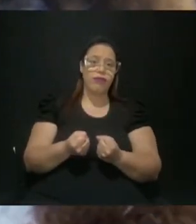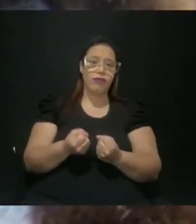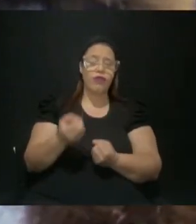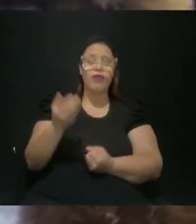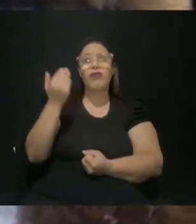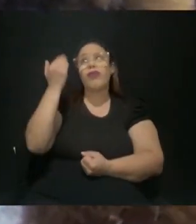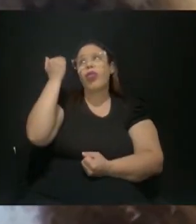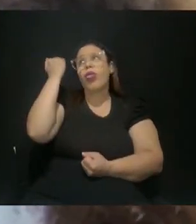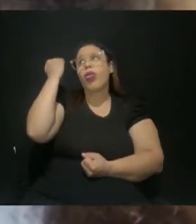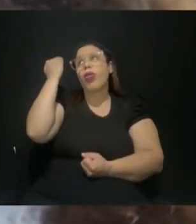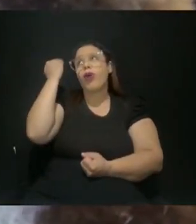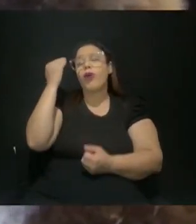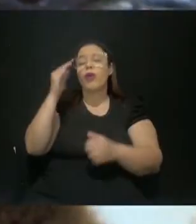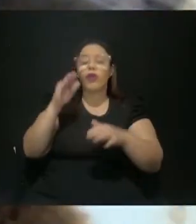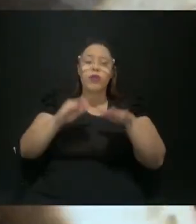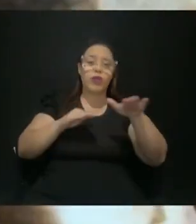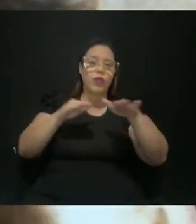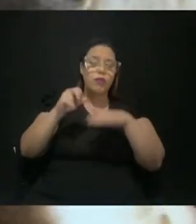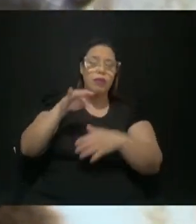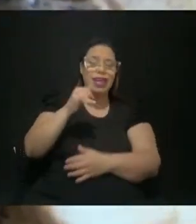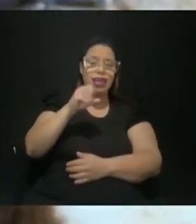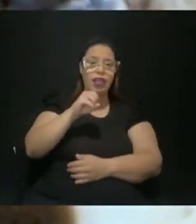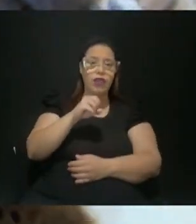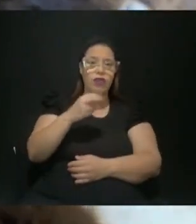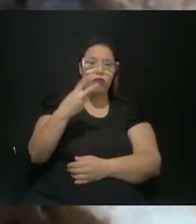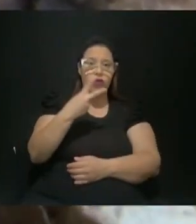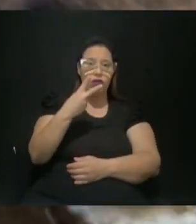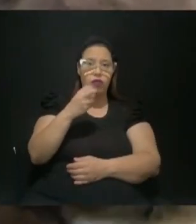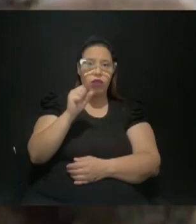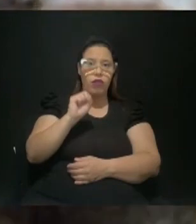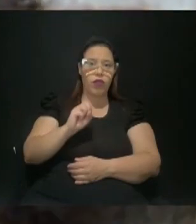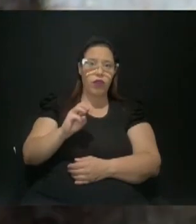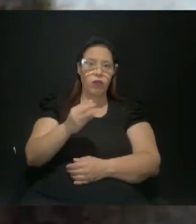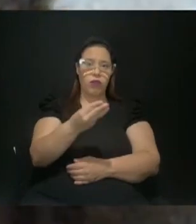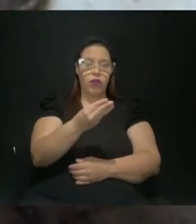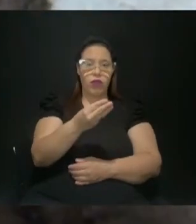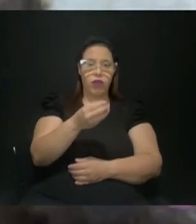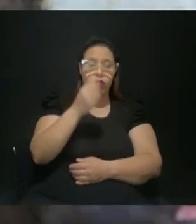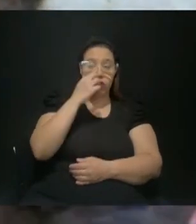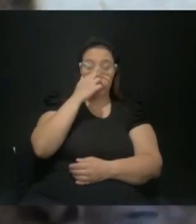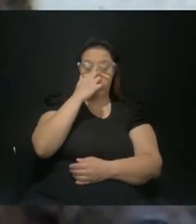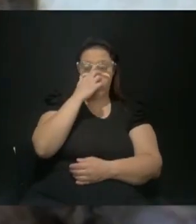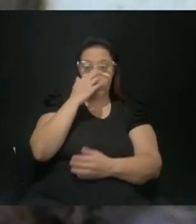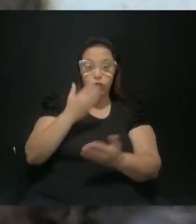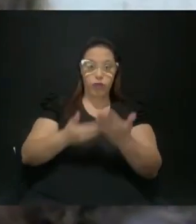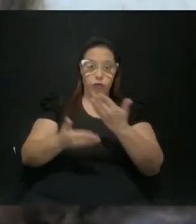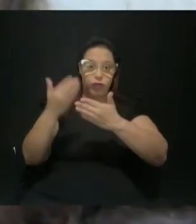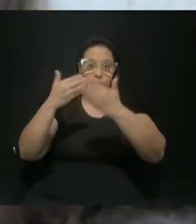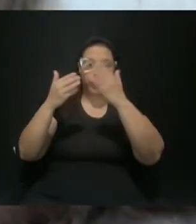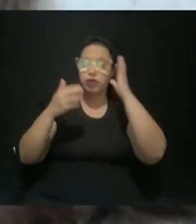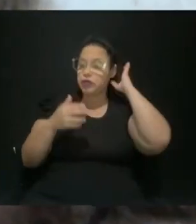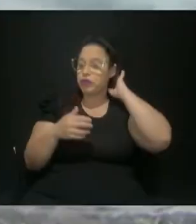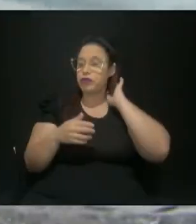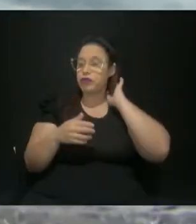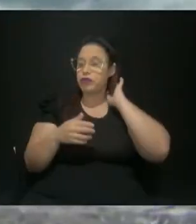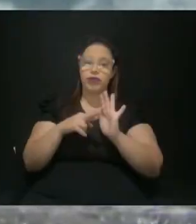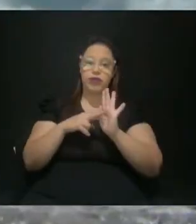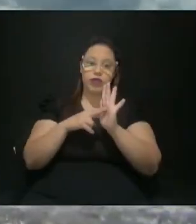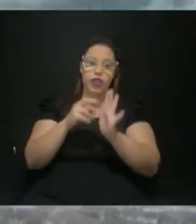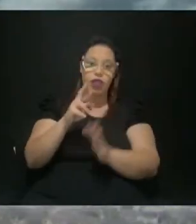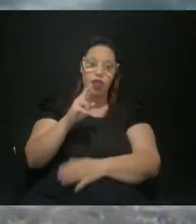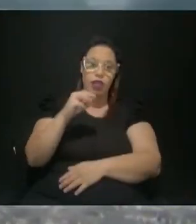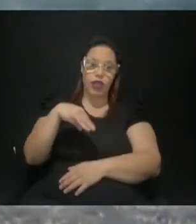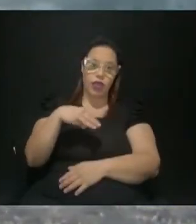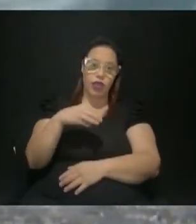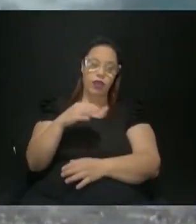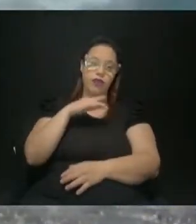temporada de migração, foram 2.028 pinguins contabilizados na capital. De acordo com a R3 Animal, os pinguins